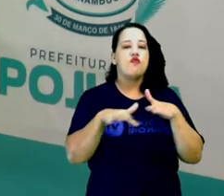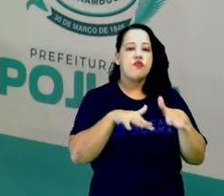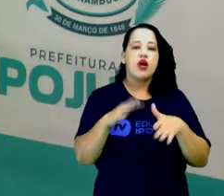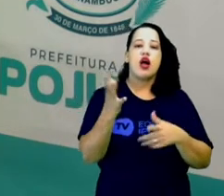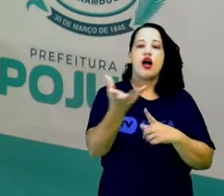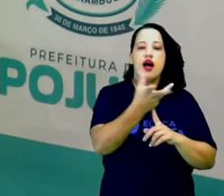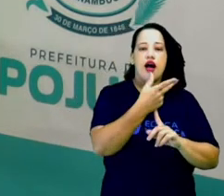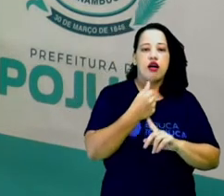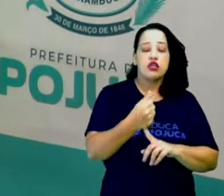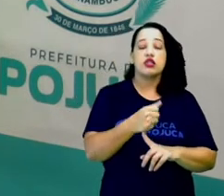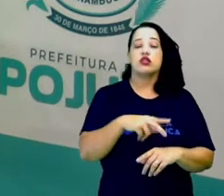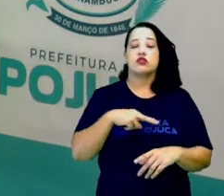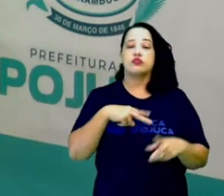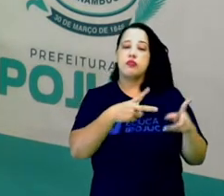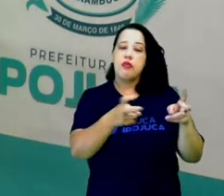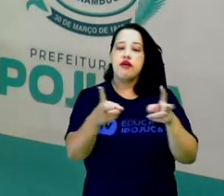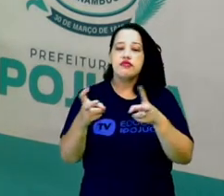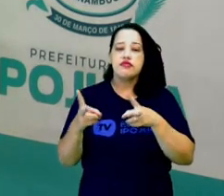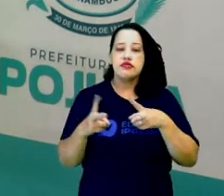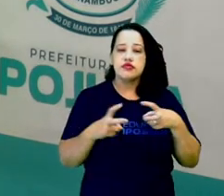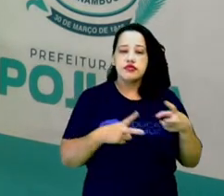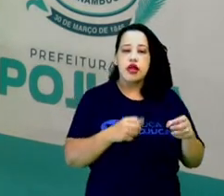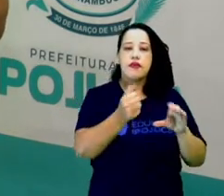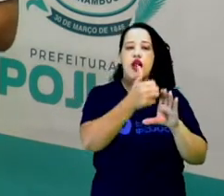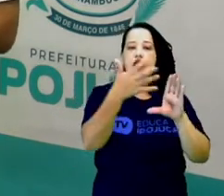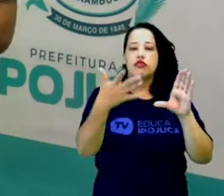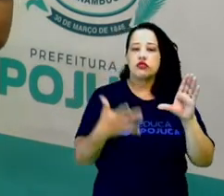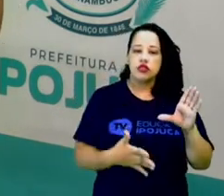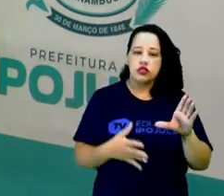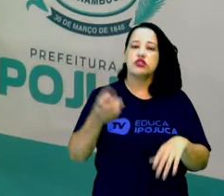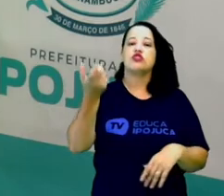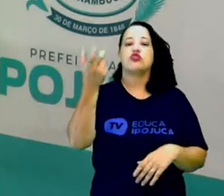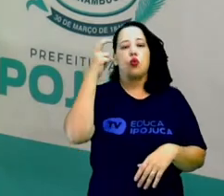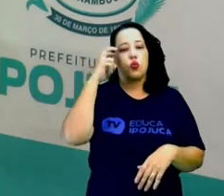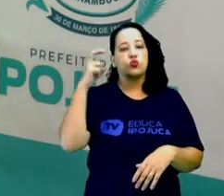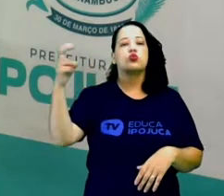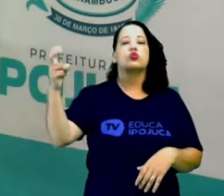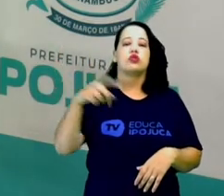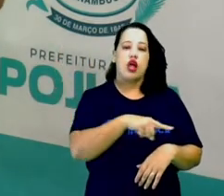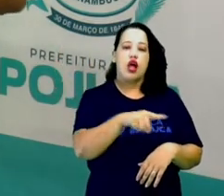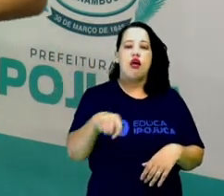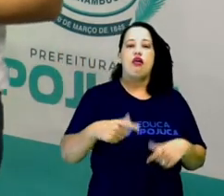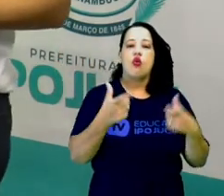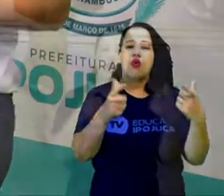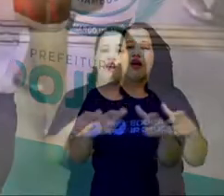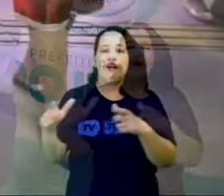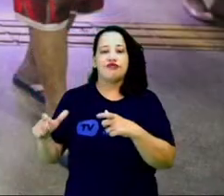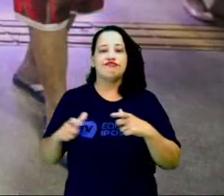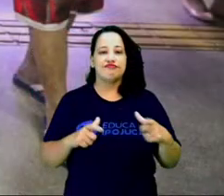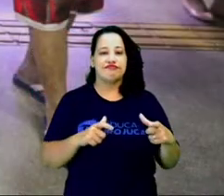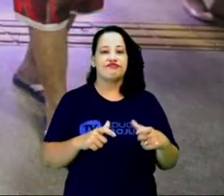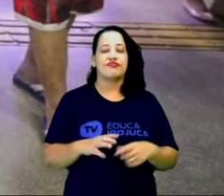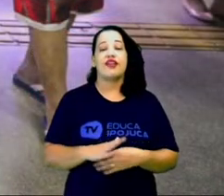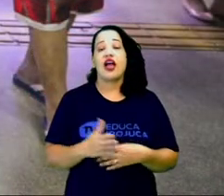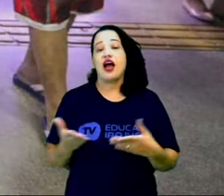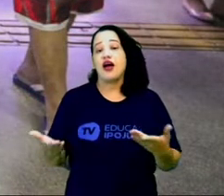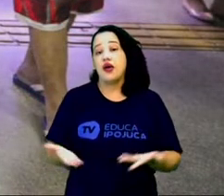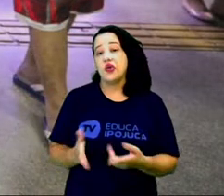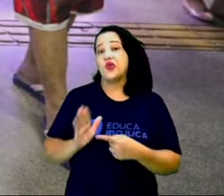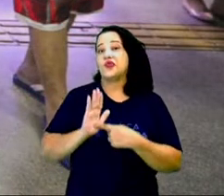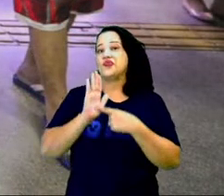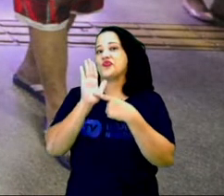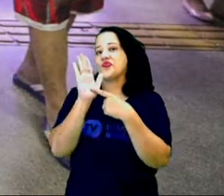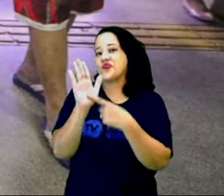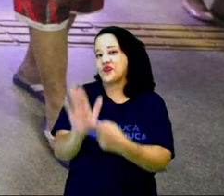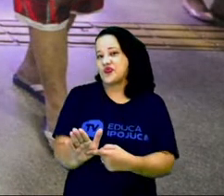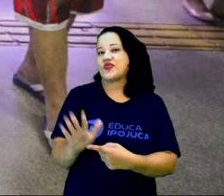compreender as características culturais de diversos lugares. para vocês aqui uma imagem bem atraente